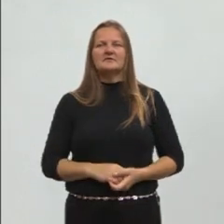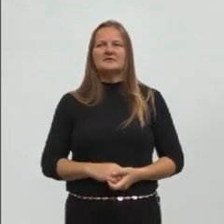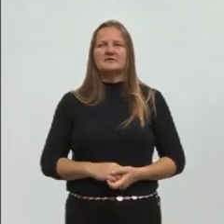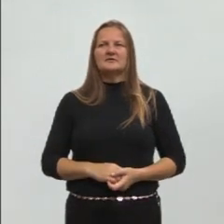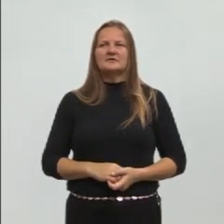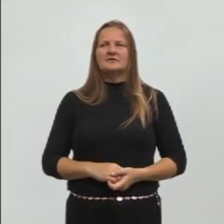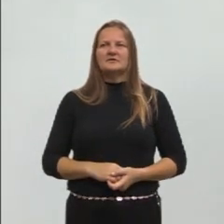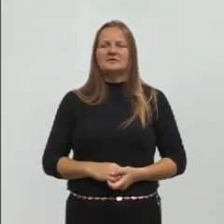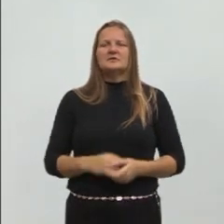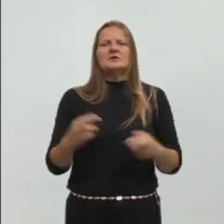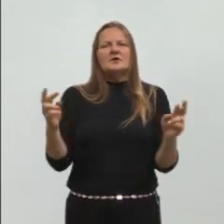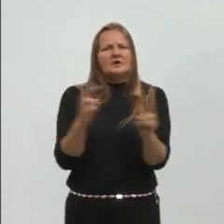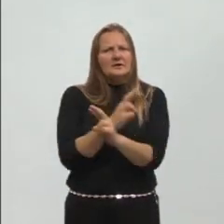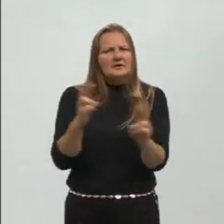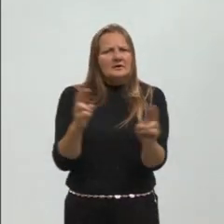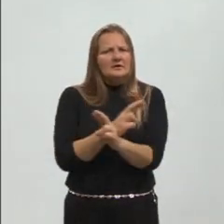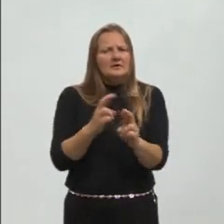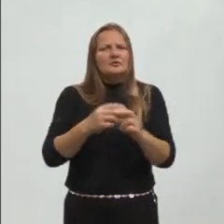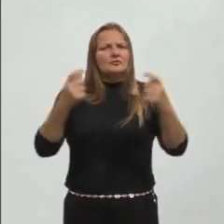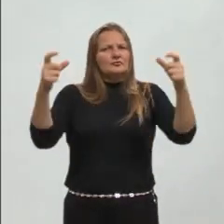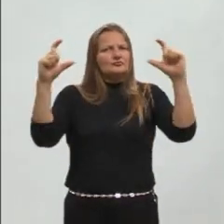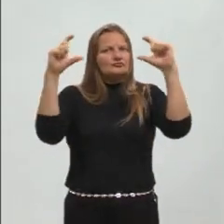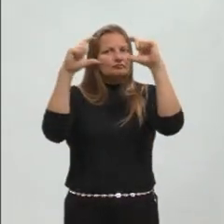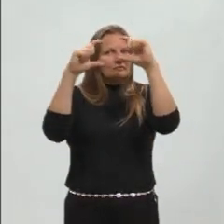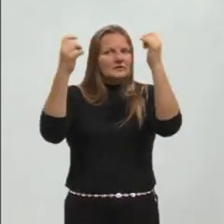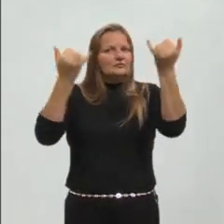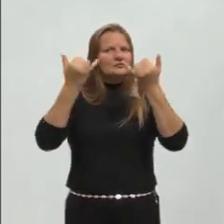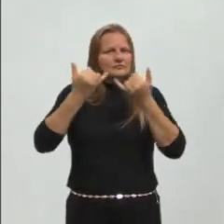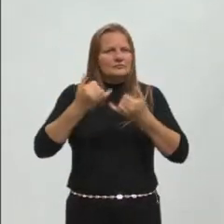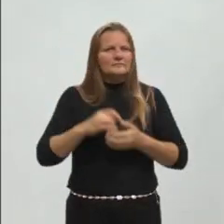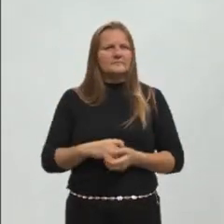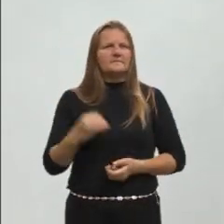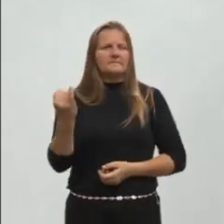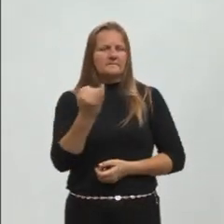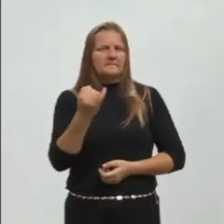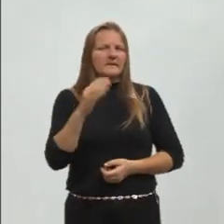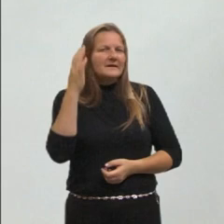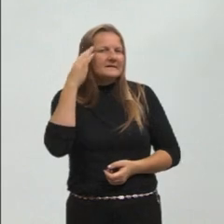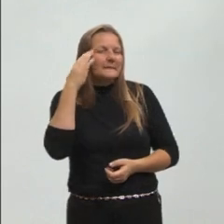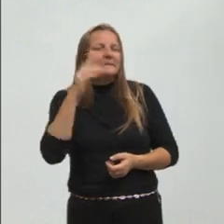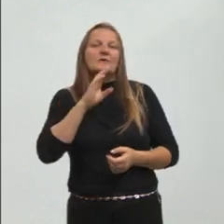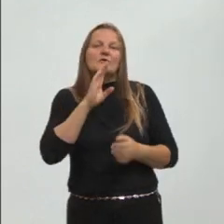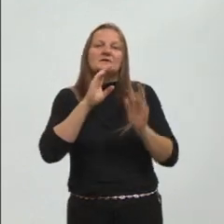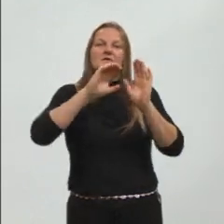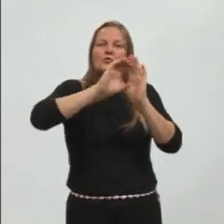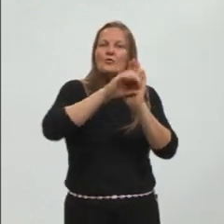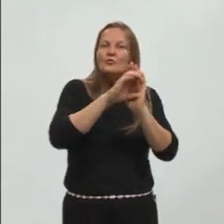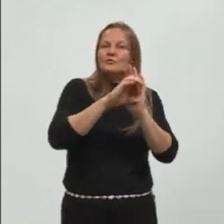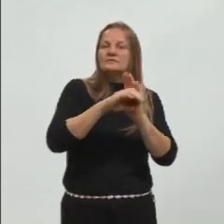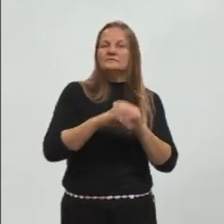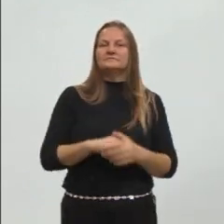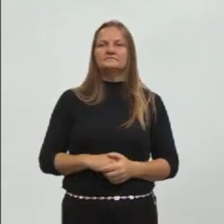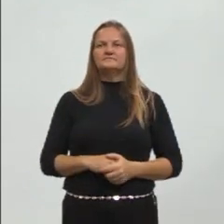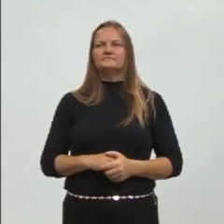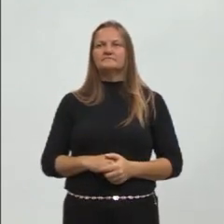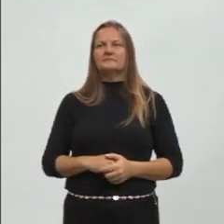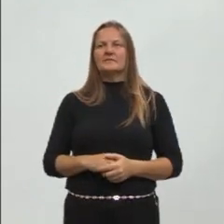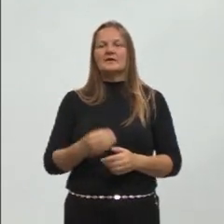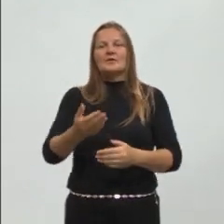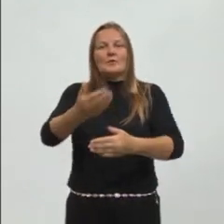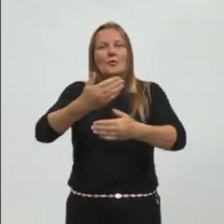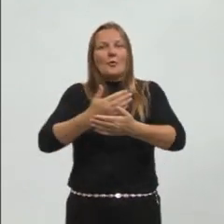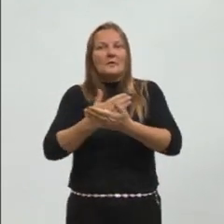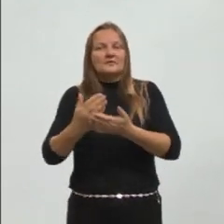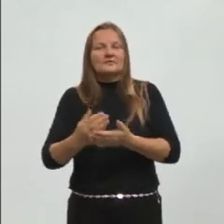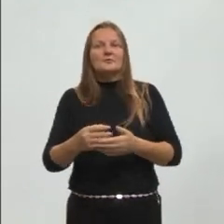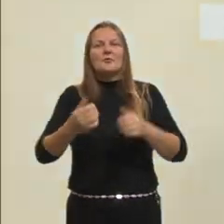em redações em enunciados Enfim então é bem importante entender cada um desses conceitos como eu tinha falado no início da